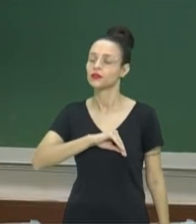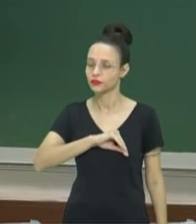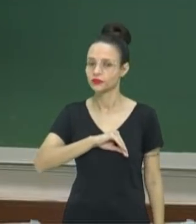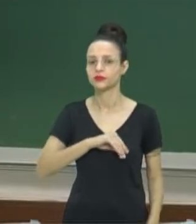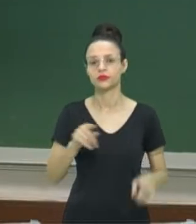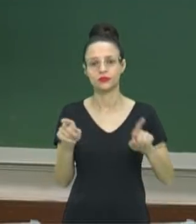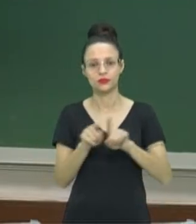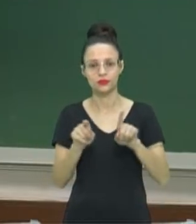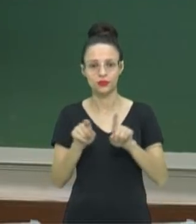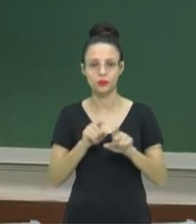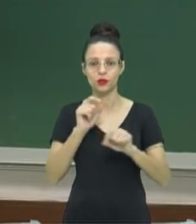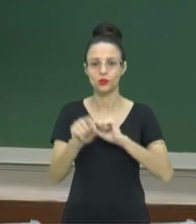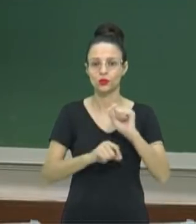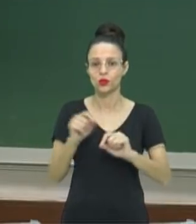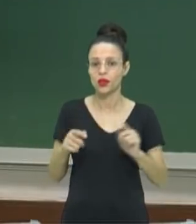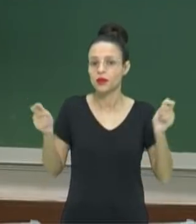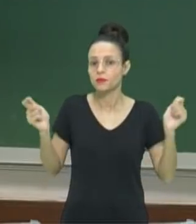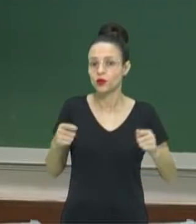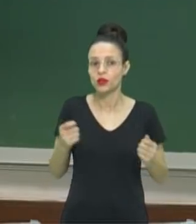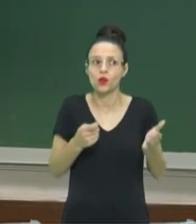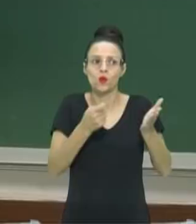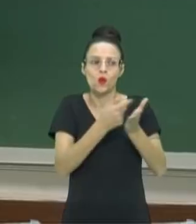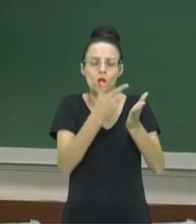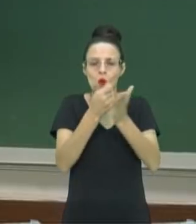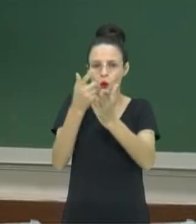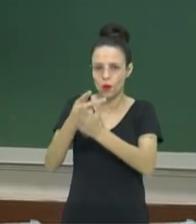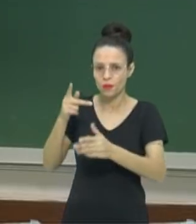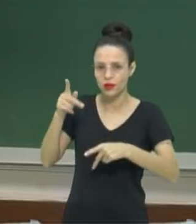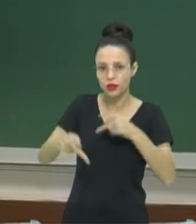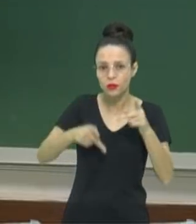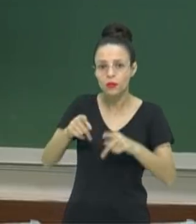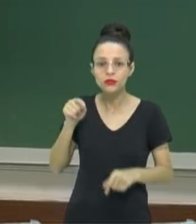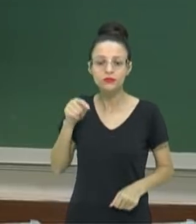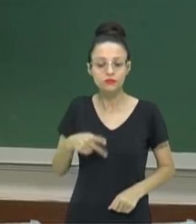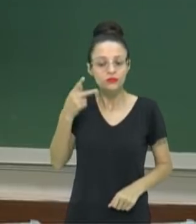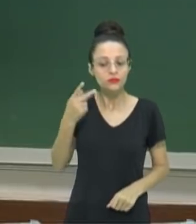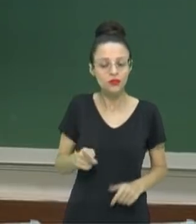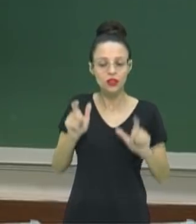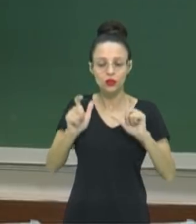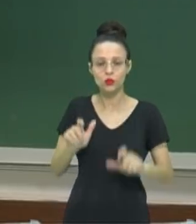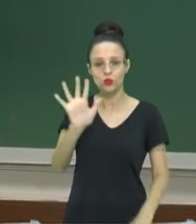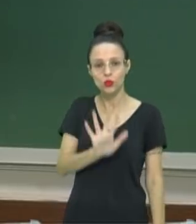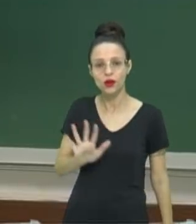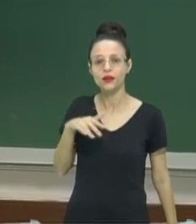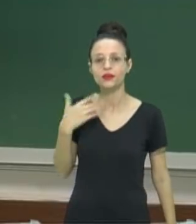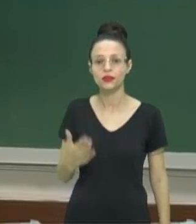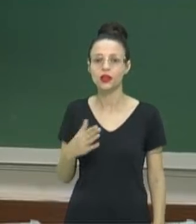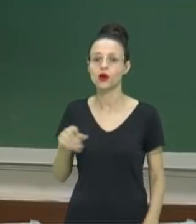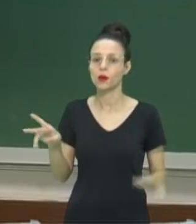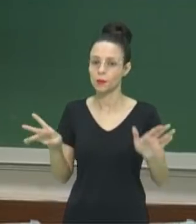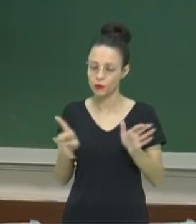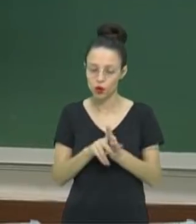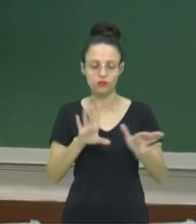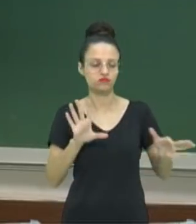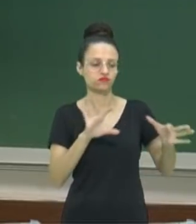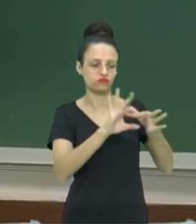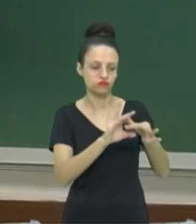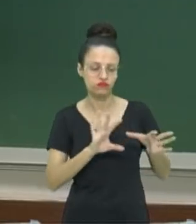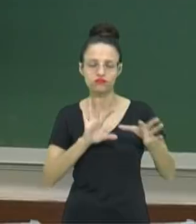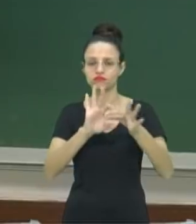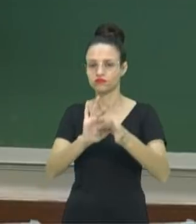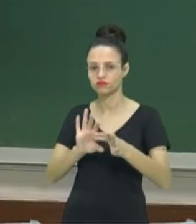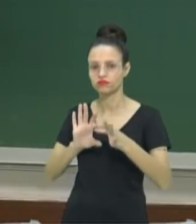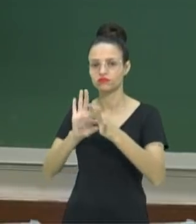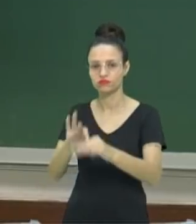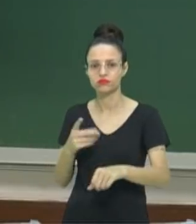a possibilidade ou o poder de compra da população daquela região. Então, tem a ver com os setores da economia. Por isso que a gente